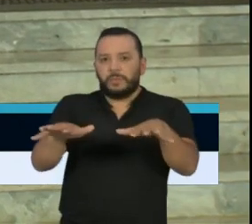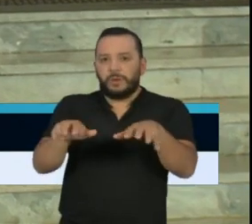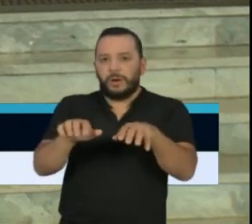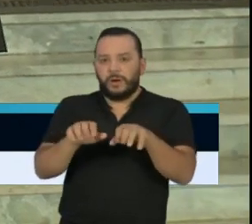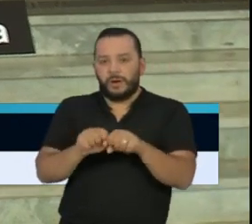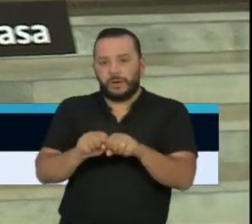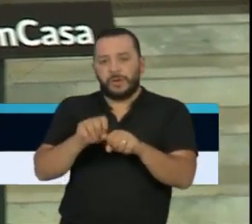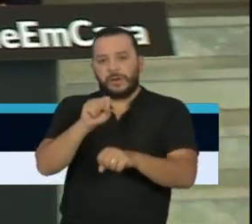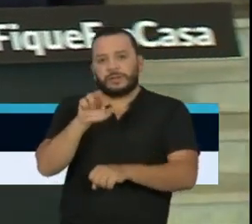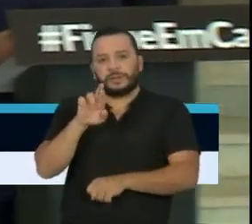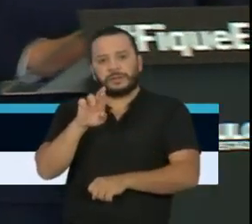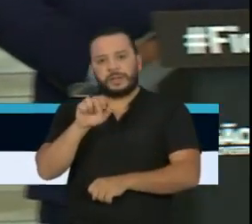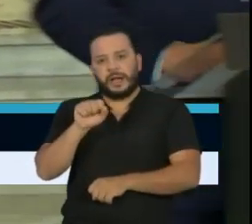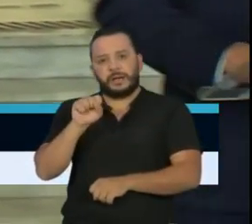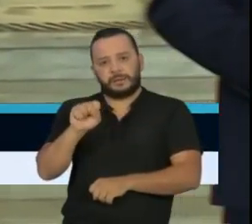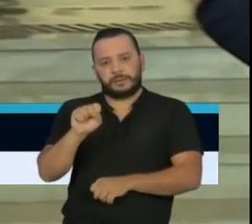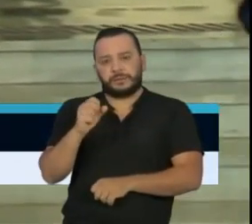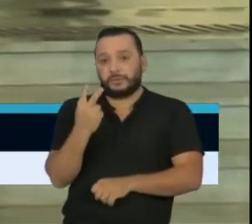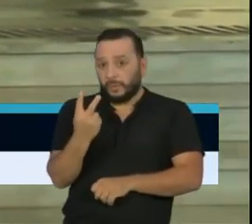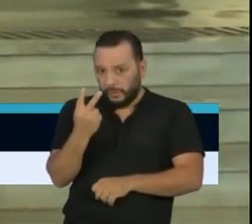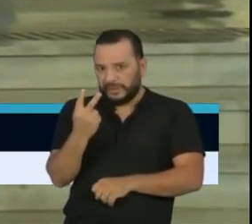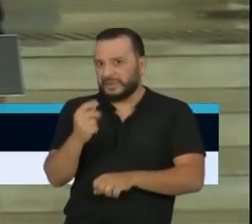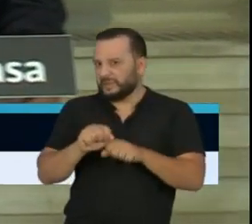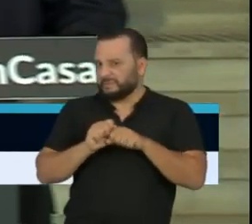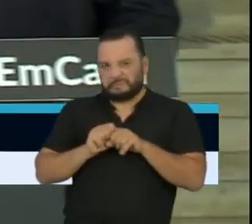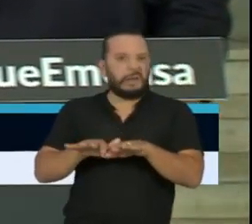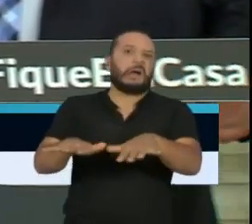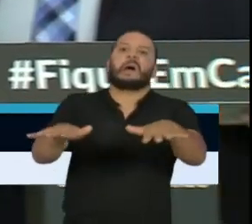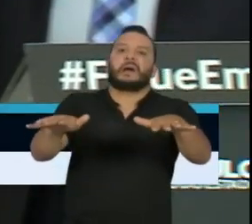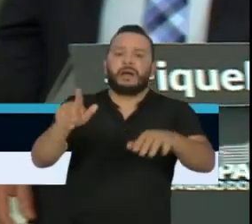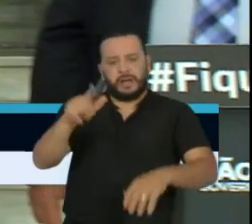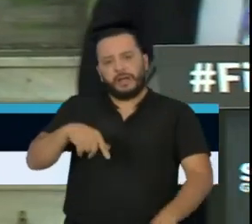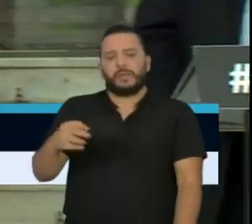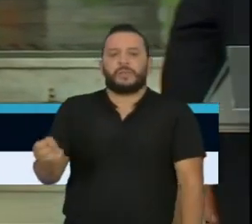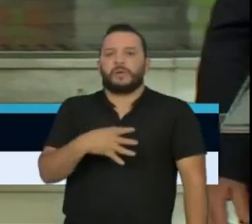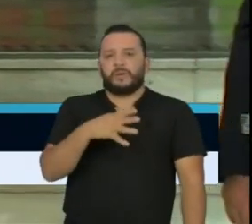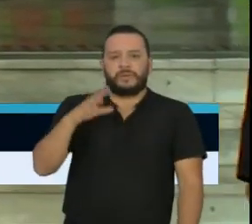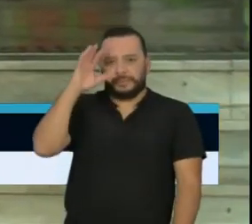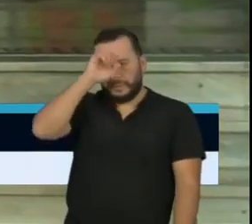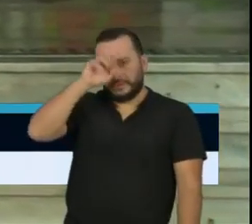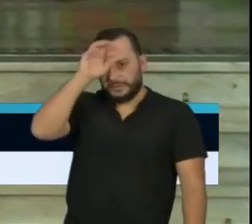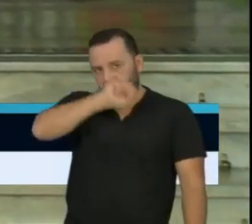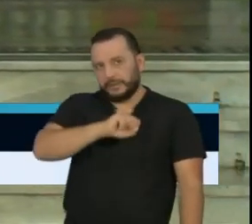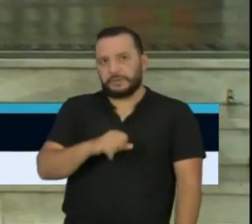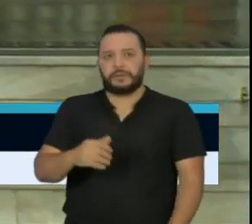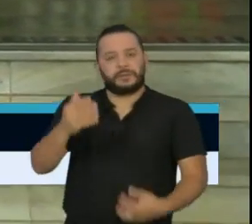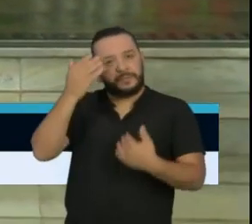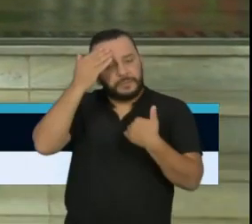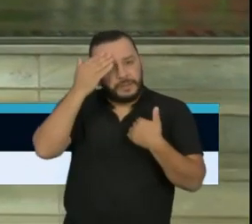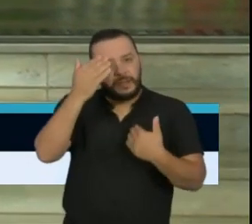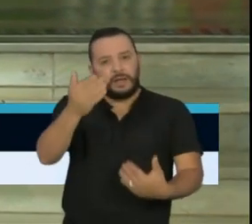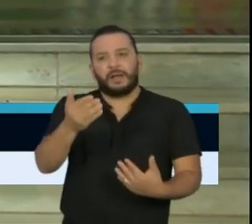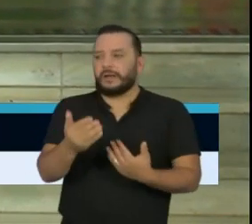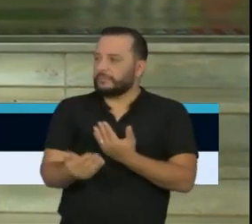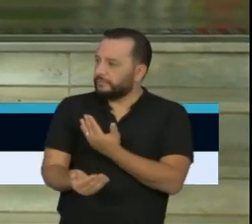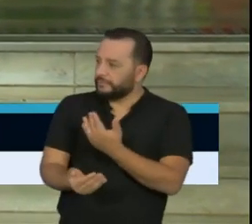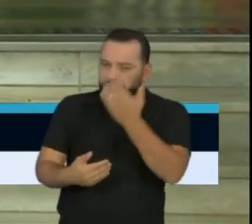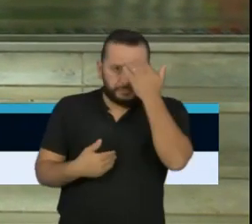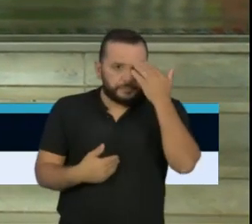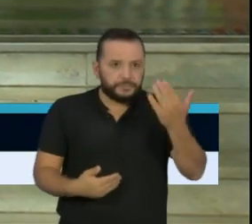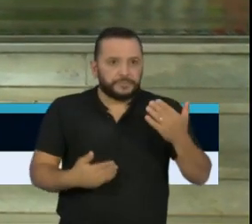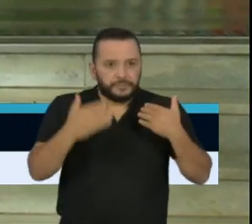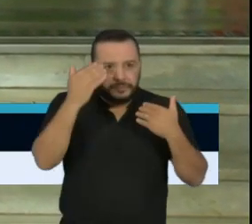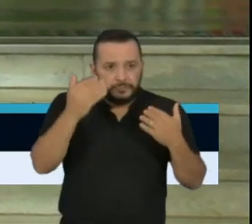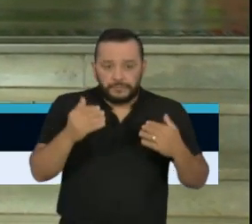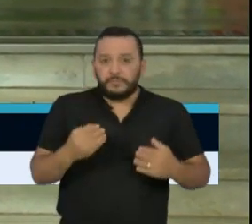aprendizado. Obrigado, doutor Zé Henrique Guerra, doutor Davi Wippe, Beth Pacheco, obrigado pela sua pergunta. Agradecendo a presença